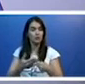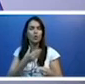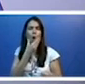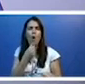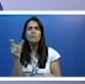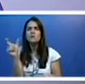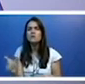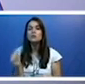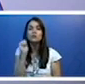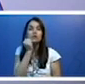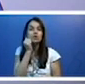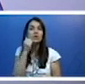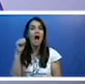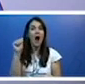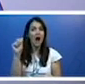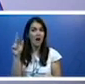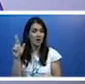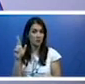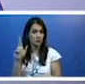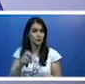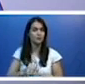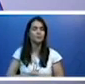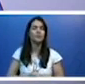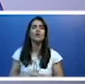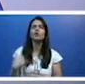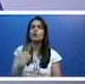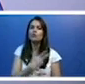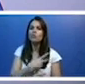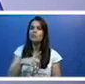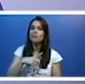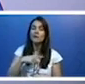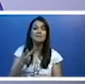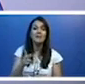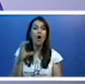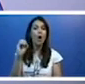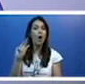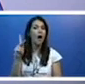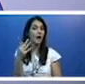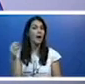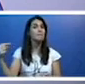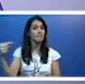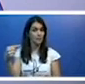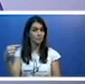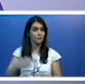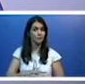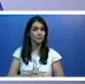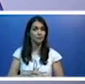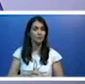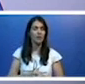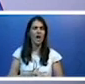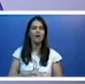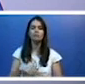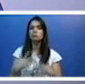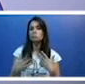caracterizadas pela presença do íon OH-. Então, a gente sempre vai ter o OH-. variando o tipo de cátion e o número